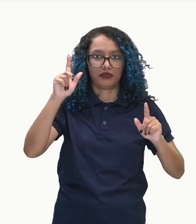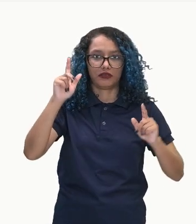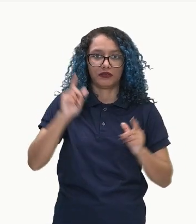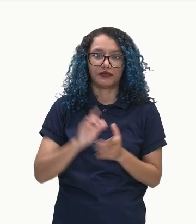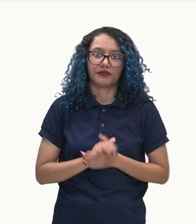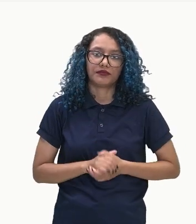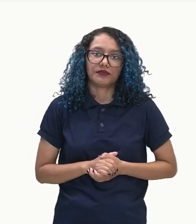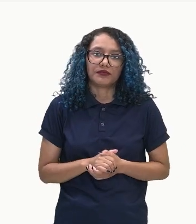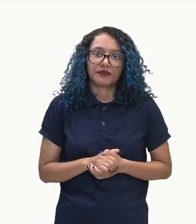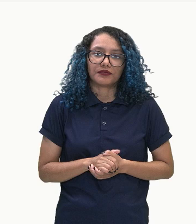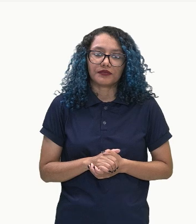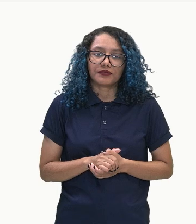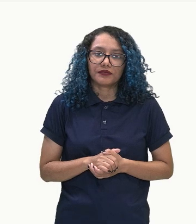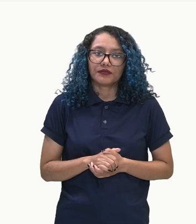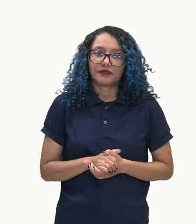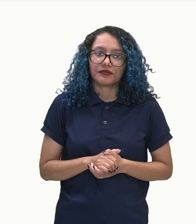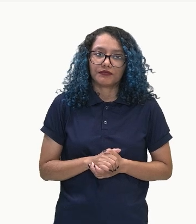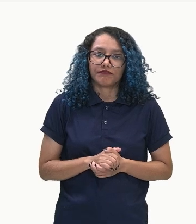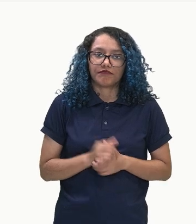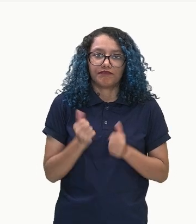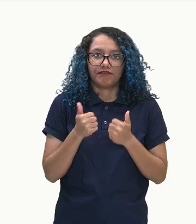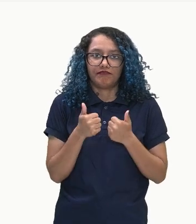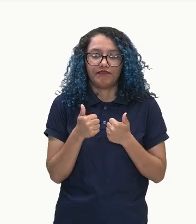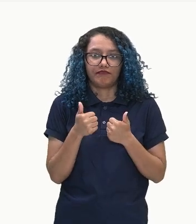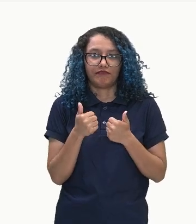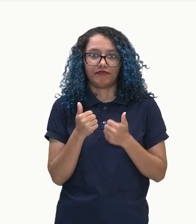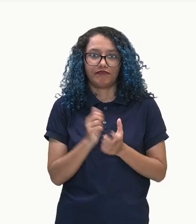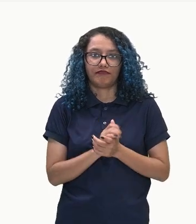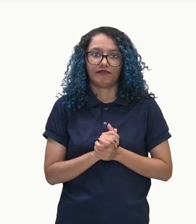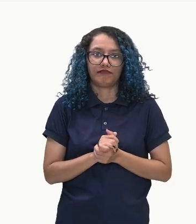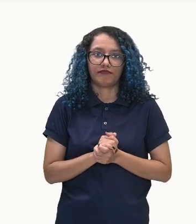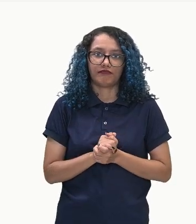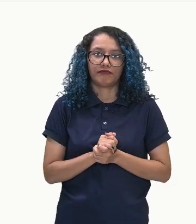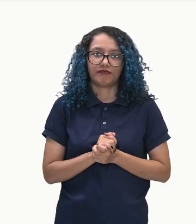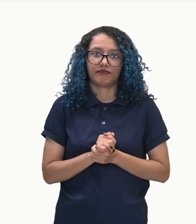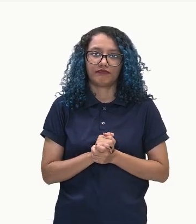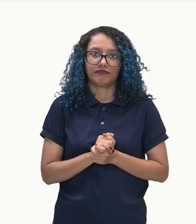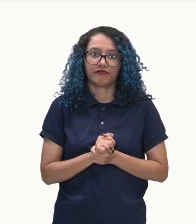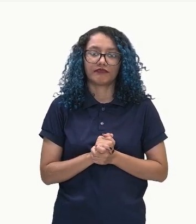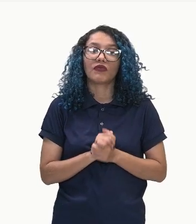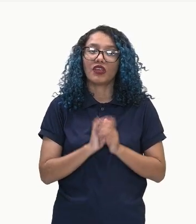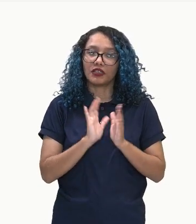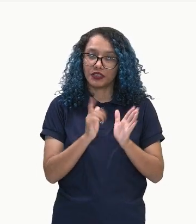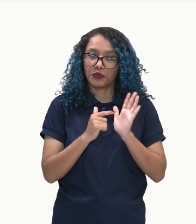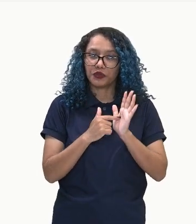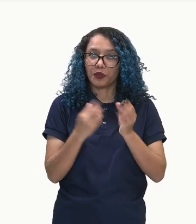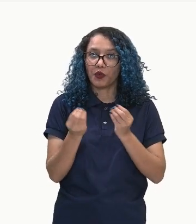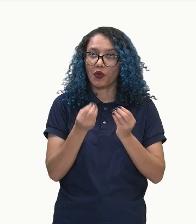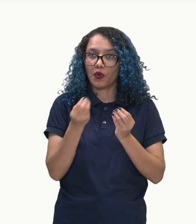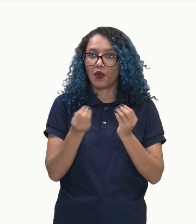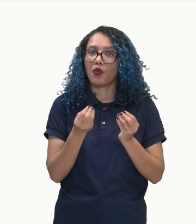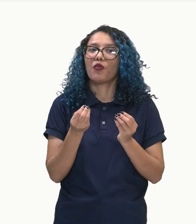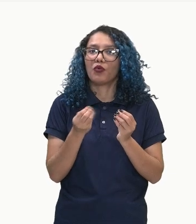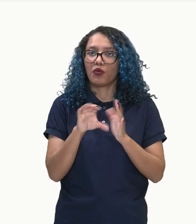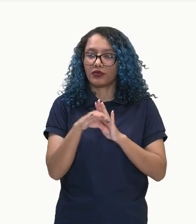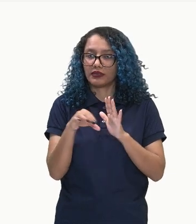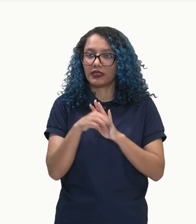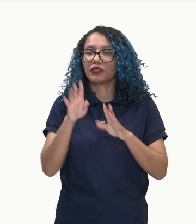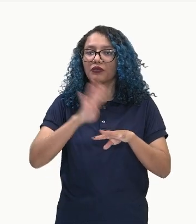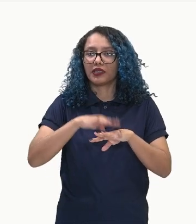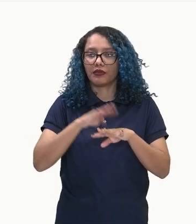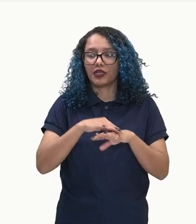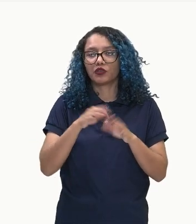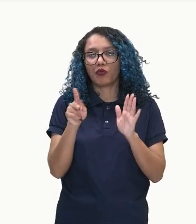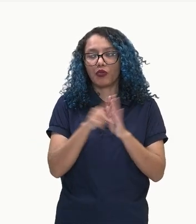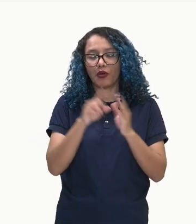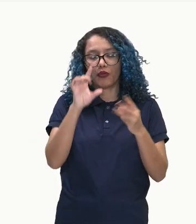seja um losango. Tudo bem? Então, usamos a linguagem matemática aí para classificar,